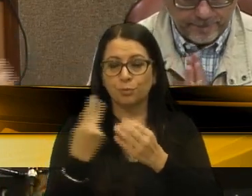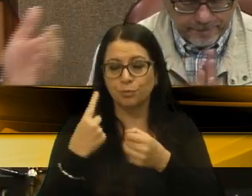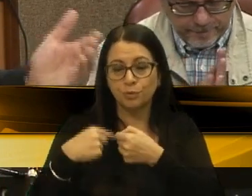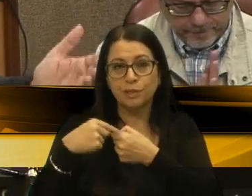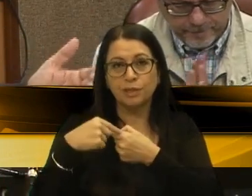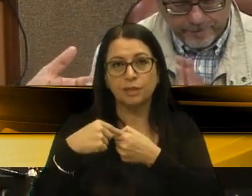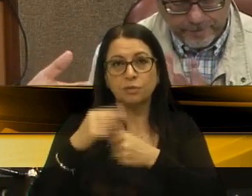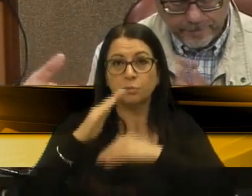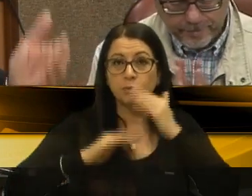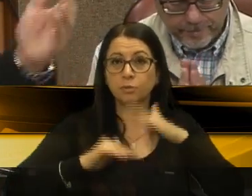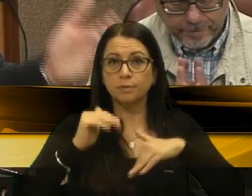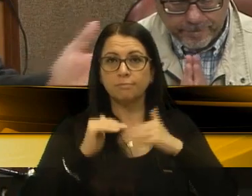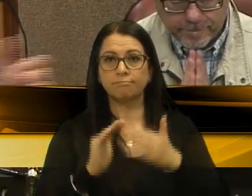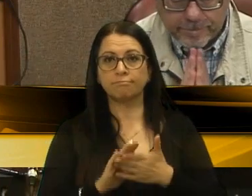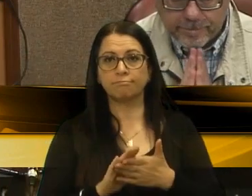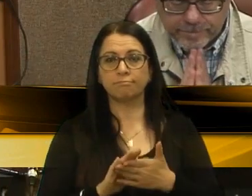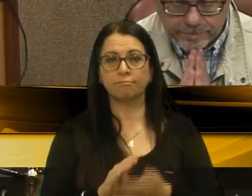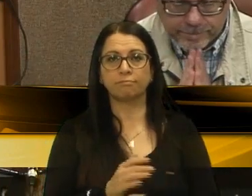para a construção